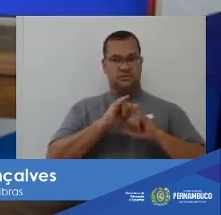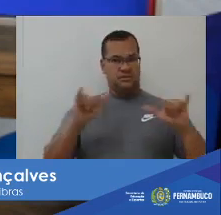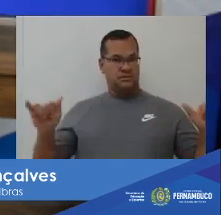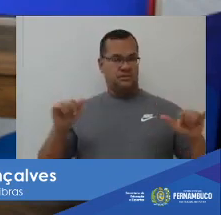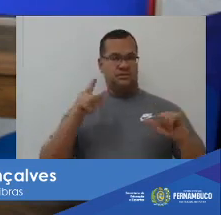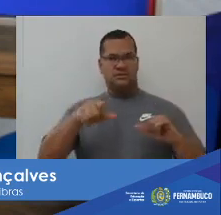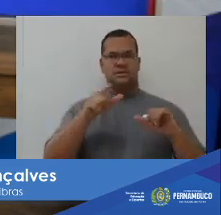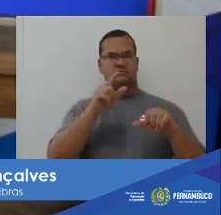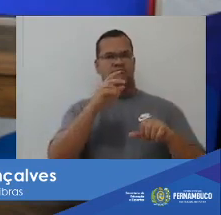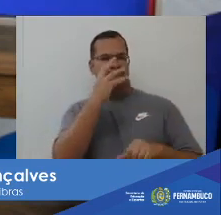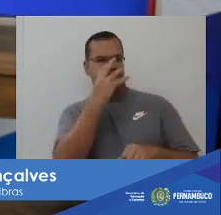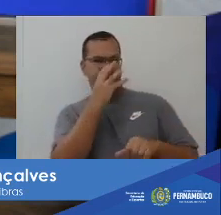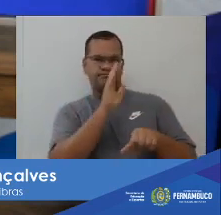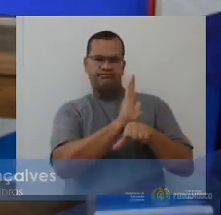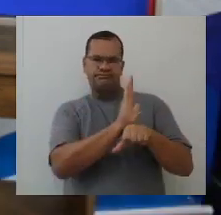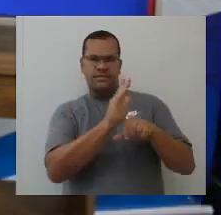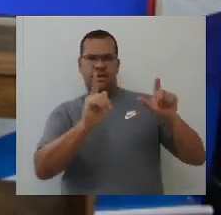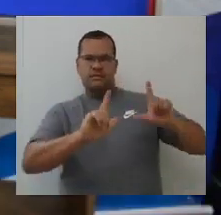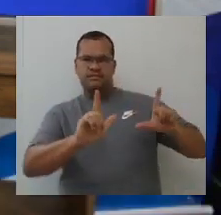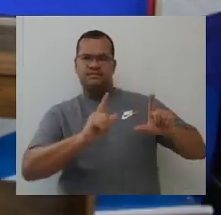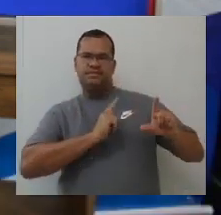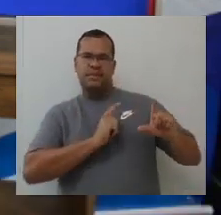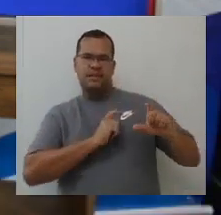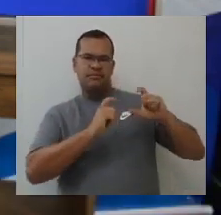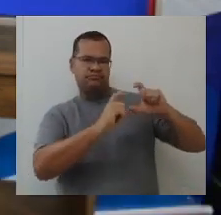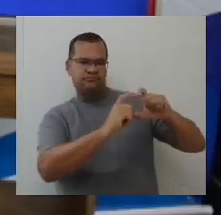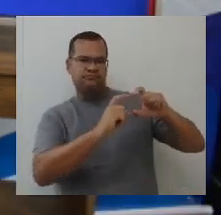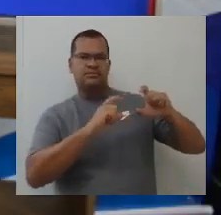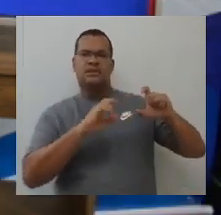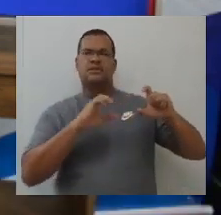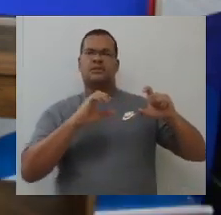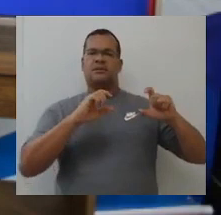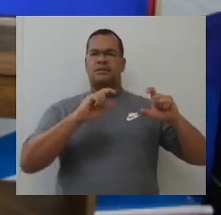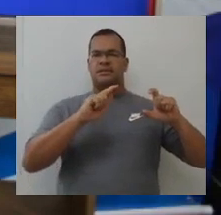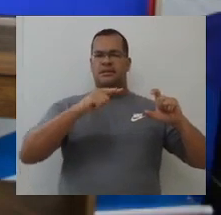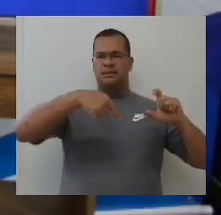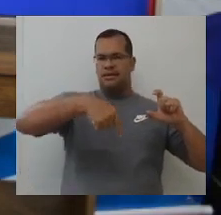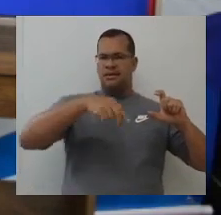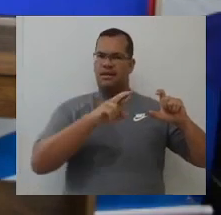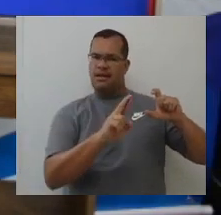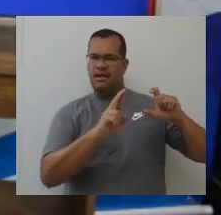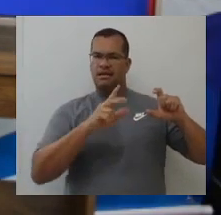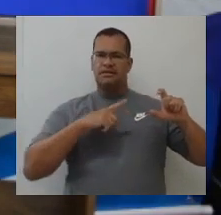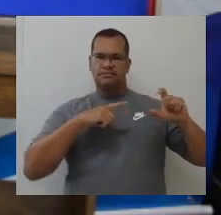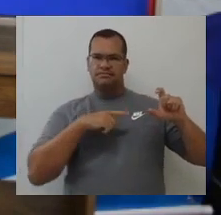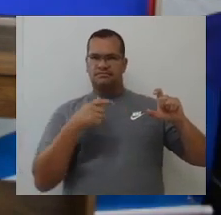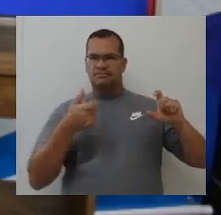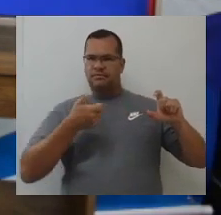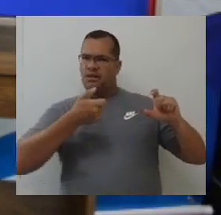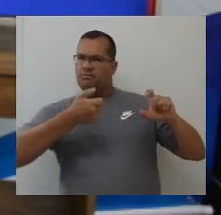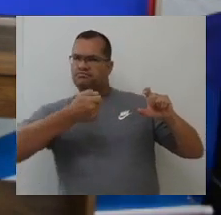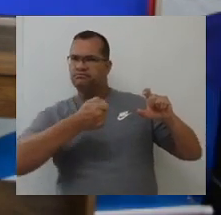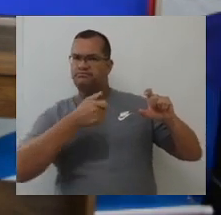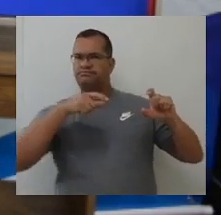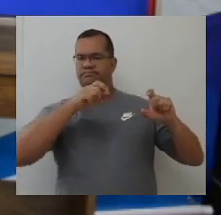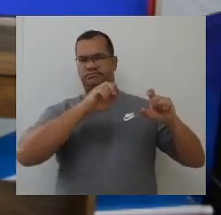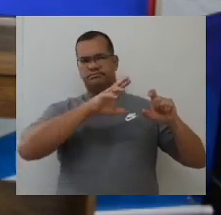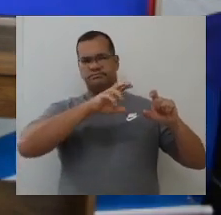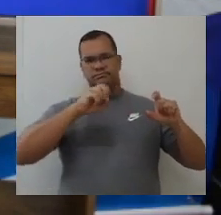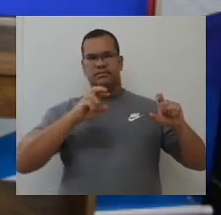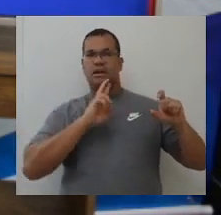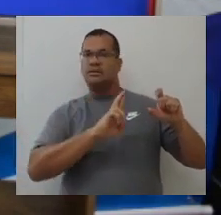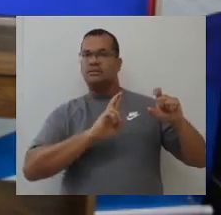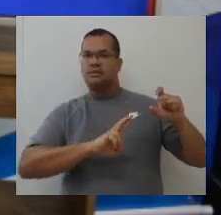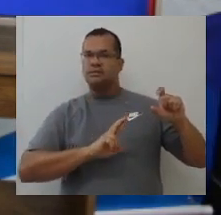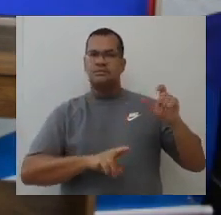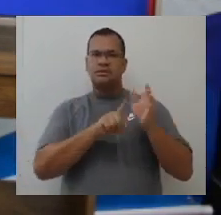aí pela sua televisão, a gente tem um código de QR Code e você deve apontar a câmera do seu celular para esse código para responder uma